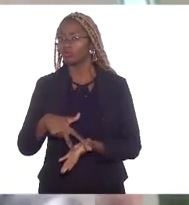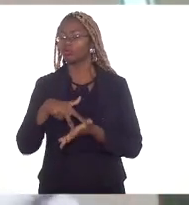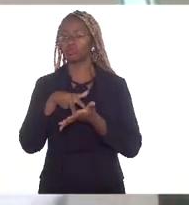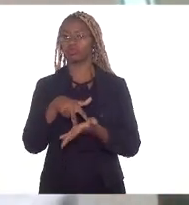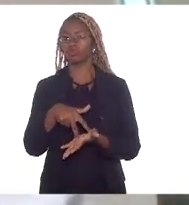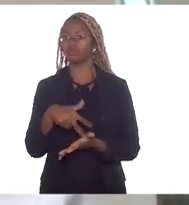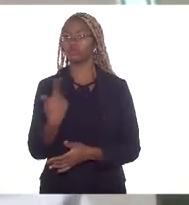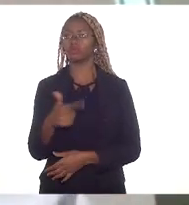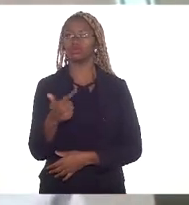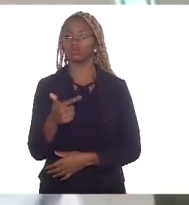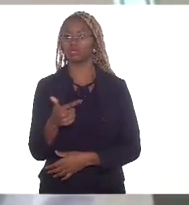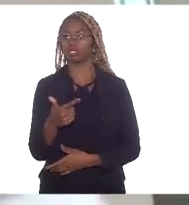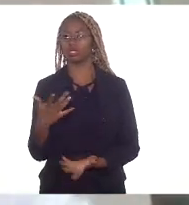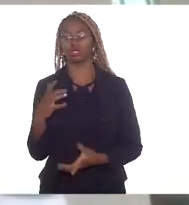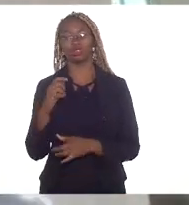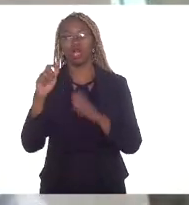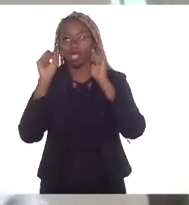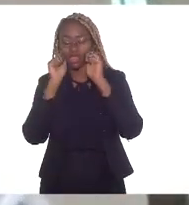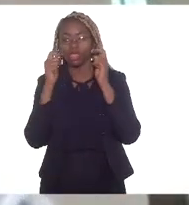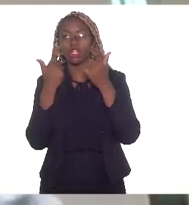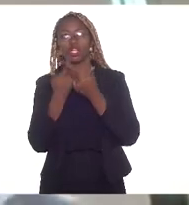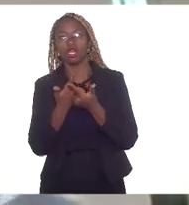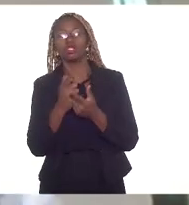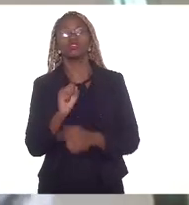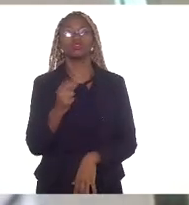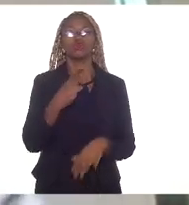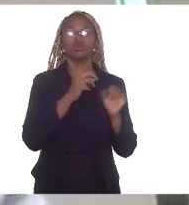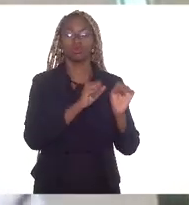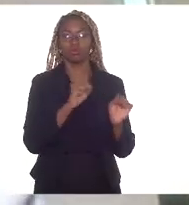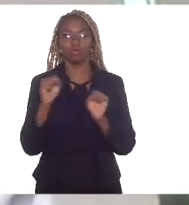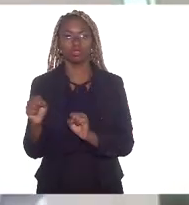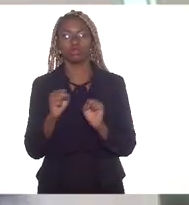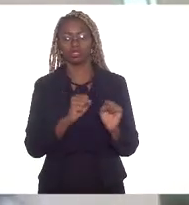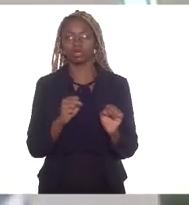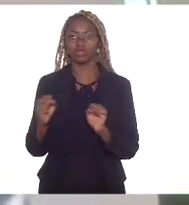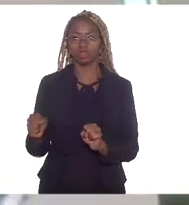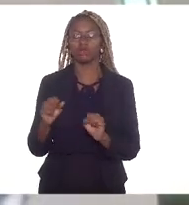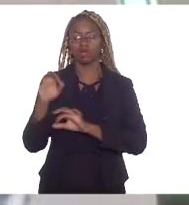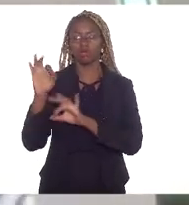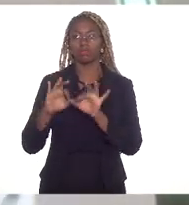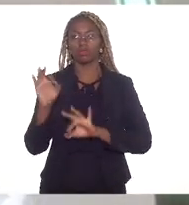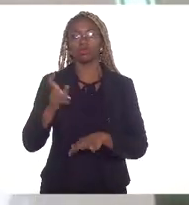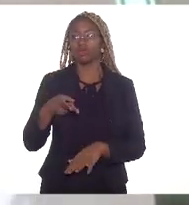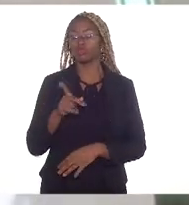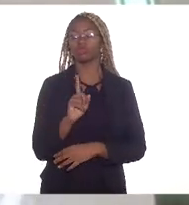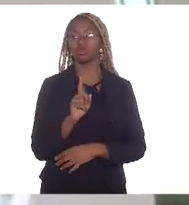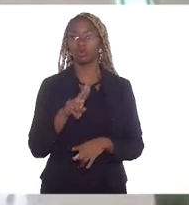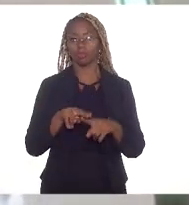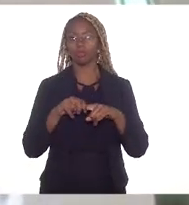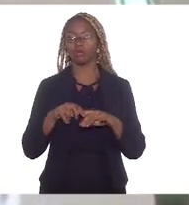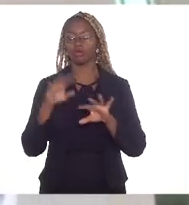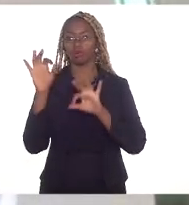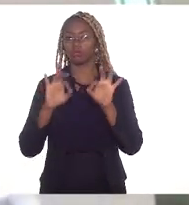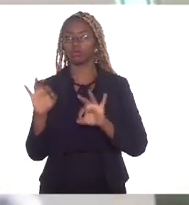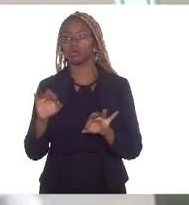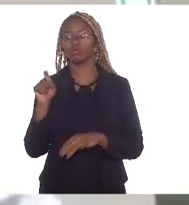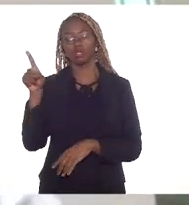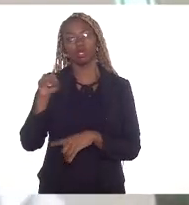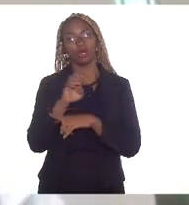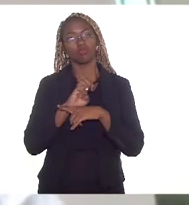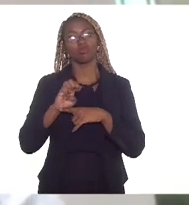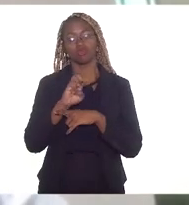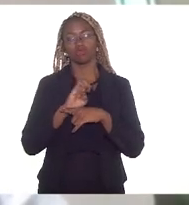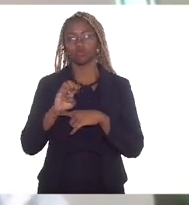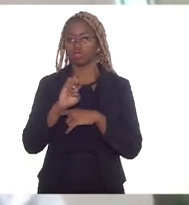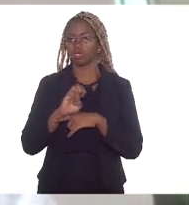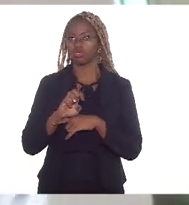sustentação, seja na Assembleia, seja pelos poderes, é um plano que não vai andar, porque o plano é para o Estado. E o Estado é muito maior